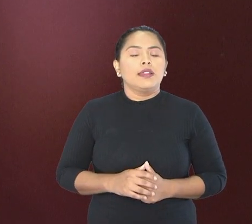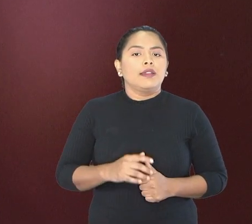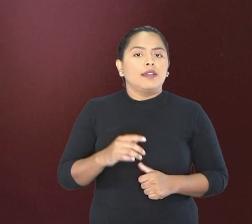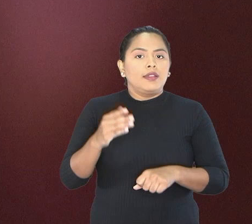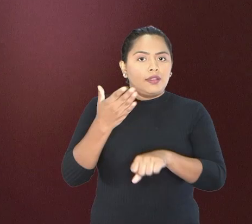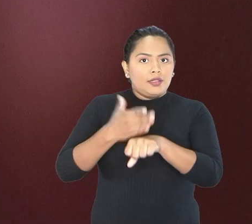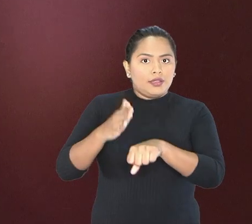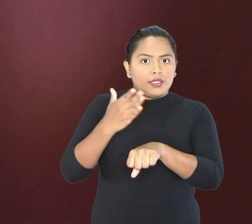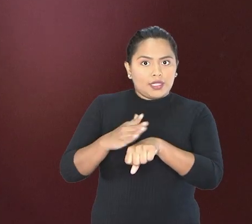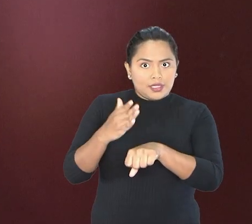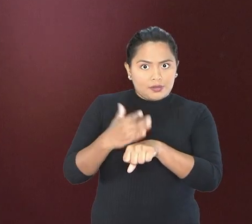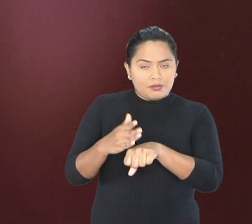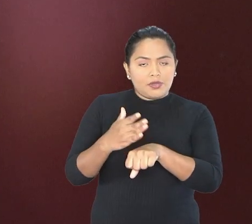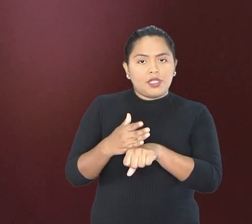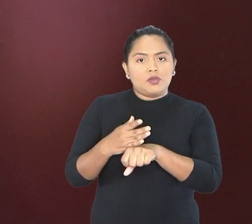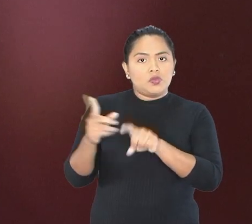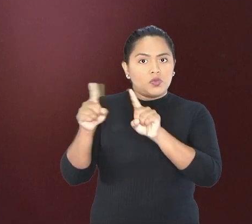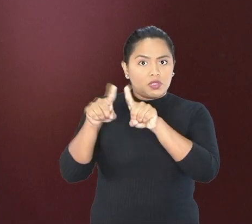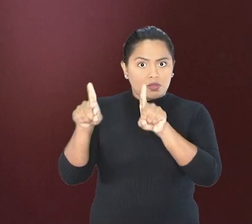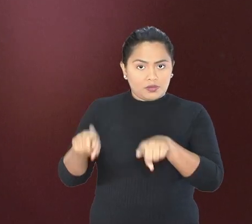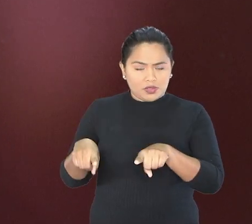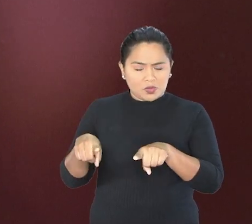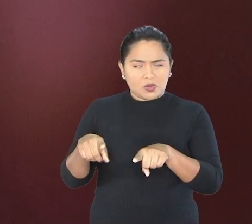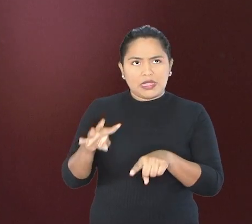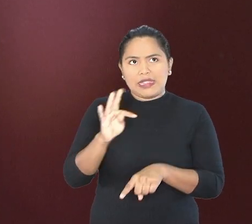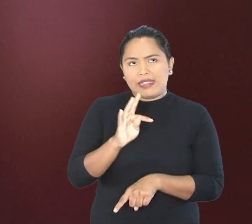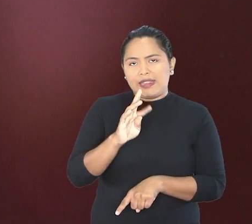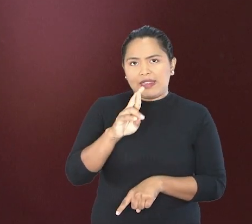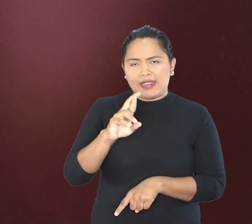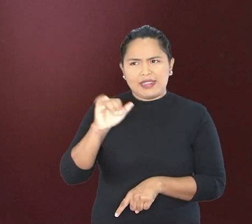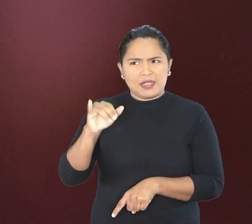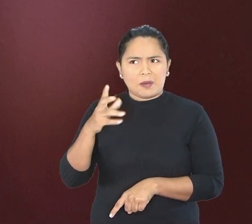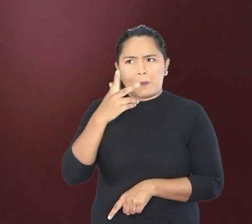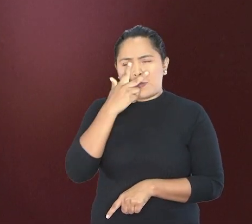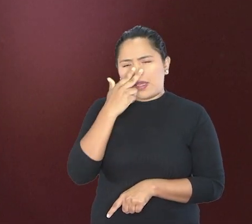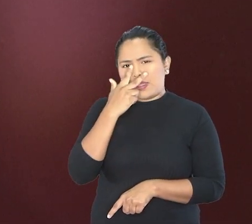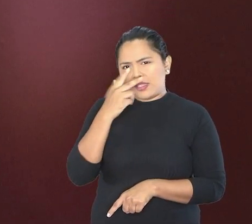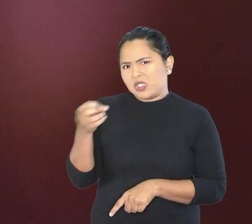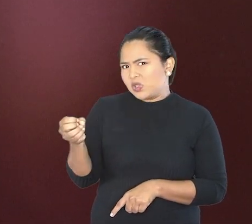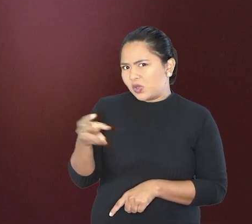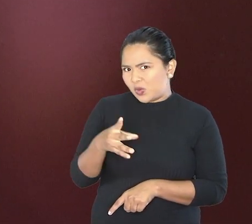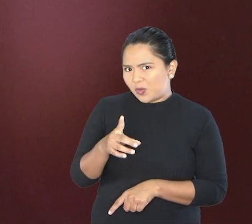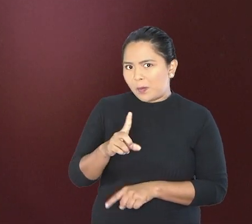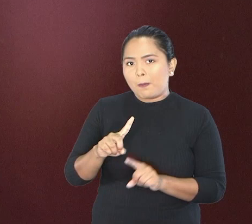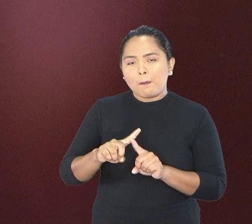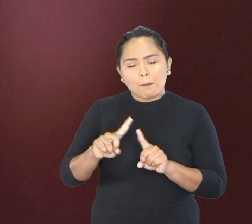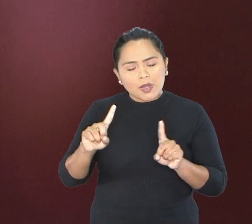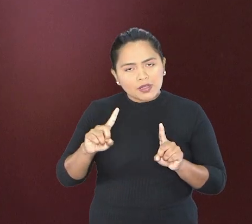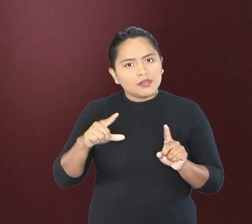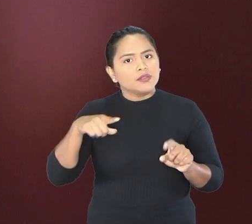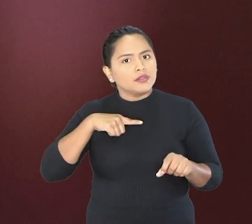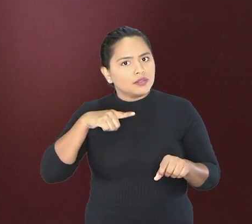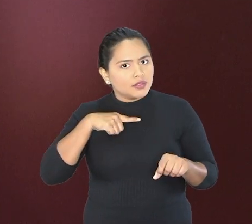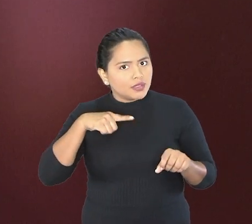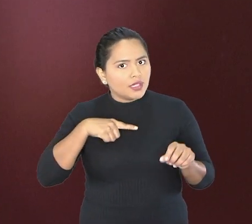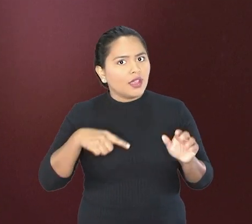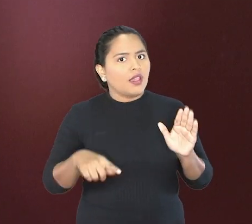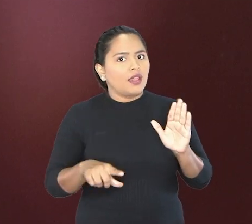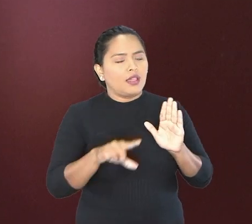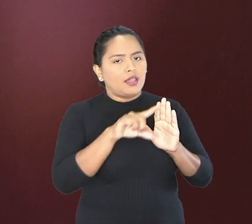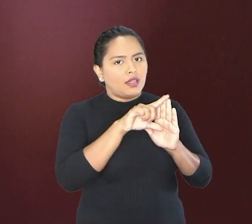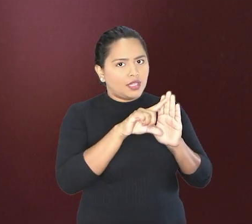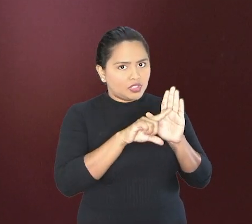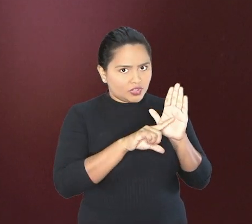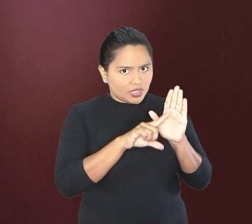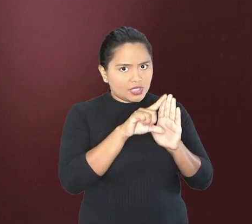instituído, ele é um nome que parece novo, mas assim, ele estava na legislação e a gente não utilizava essa terminologia. Então, o que a gente passou